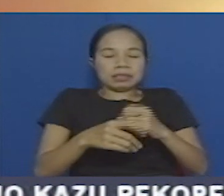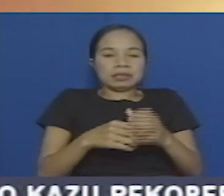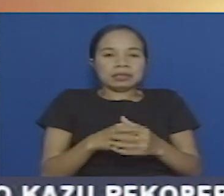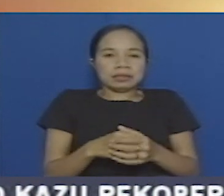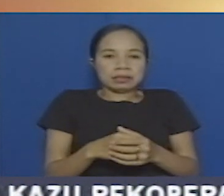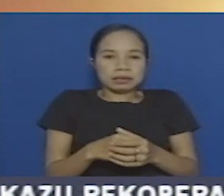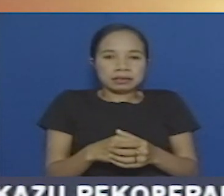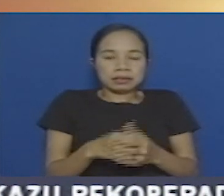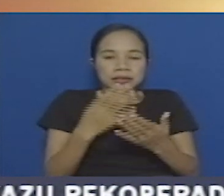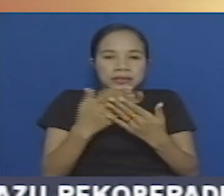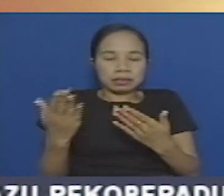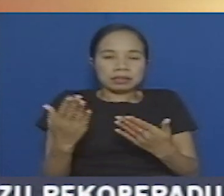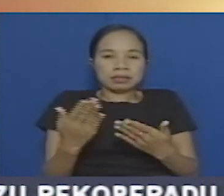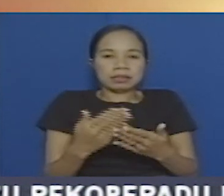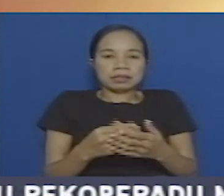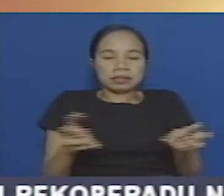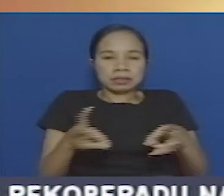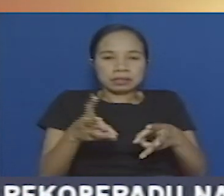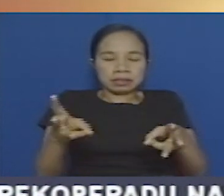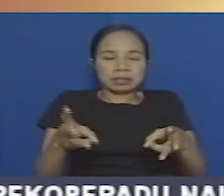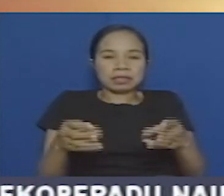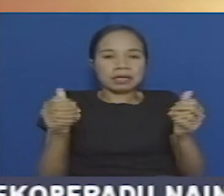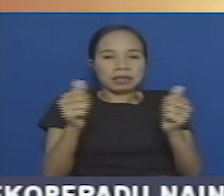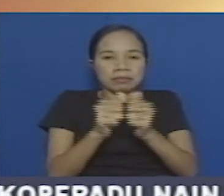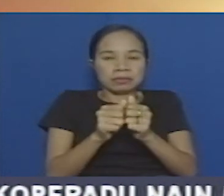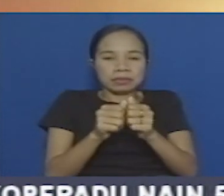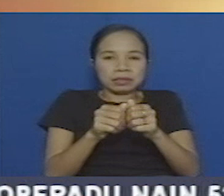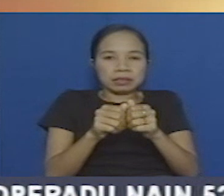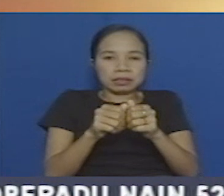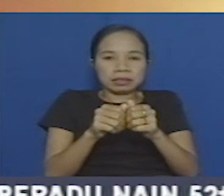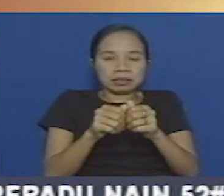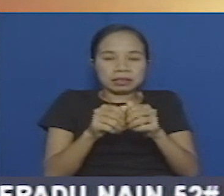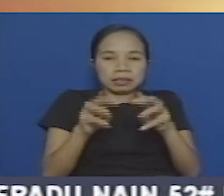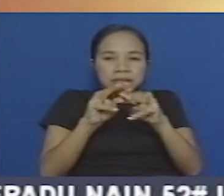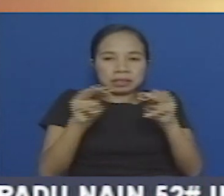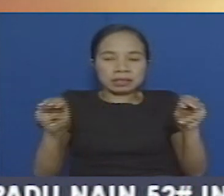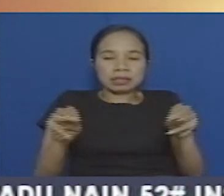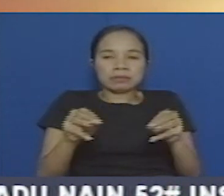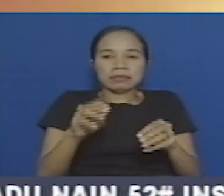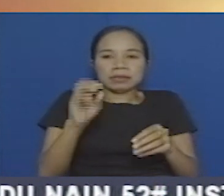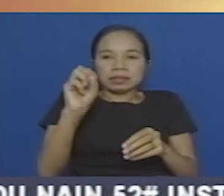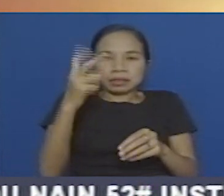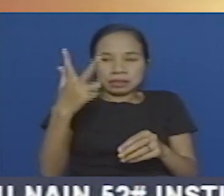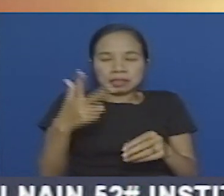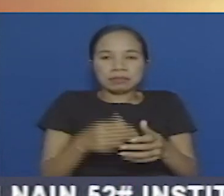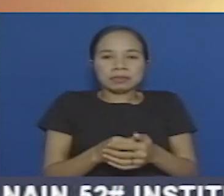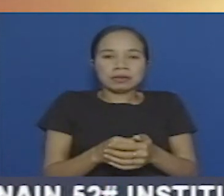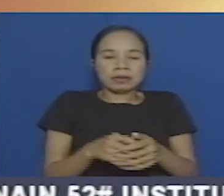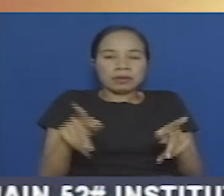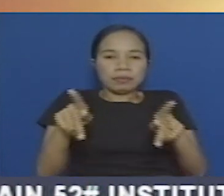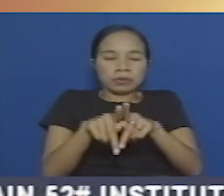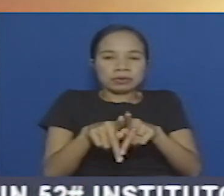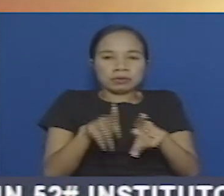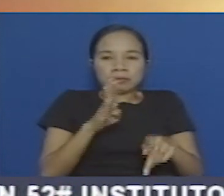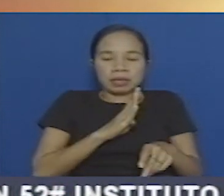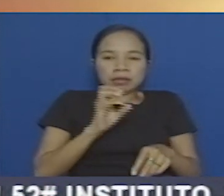institutos estão em equipamento melhor a estrada, quase quilômetro Sanulo Recentolo e a Sucucoa, posto Balibó,